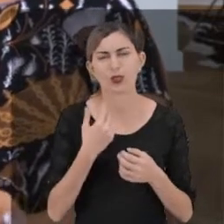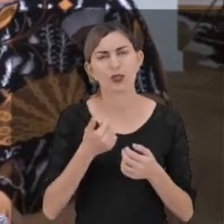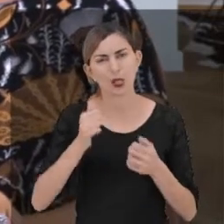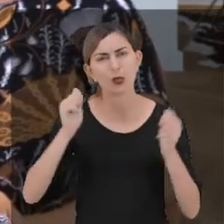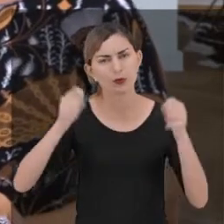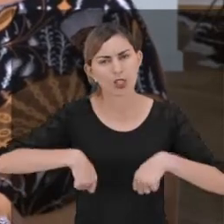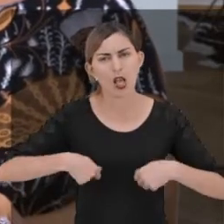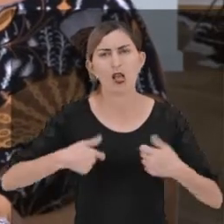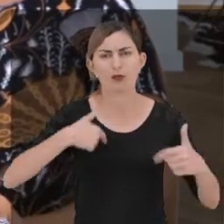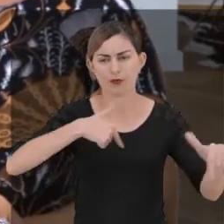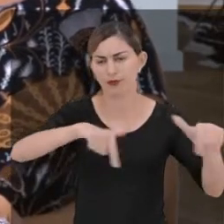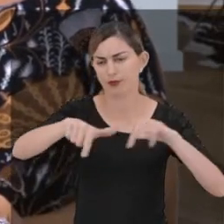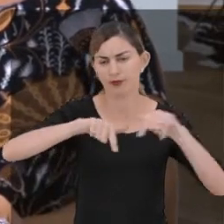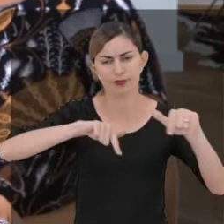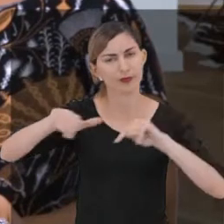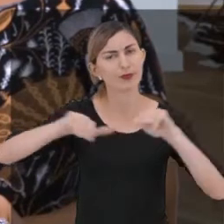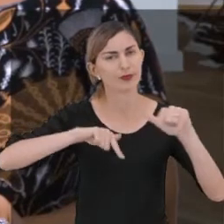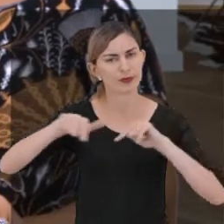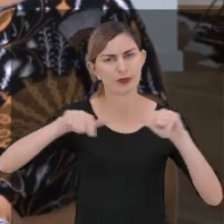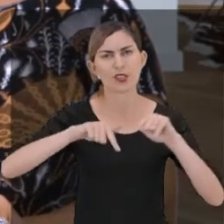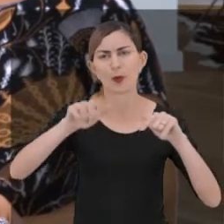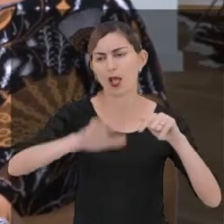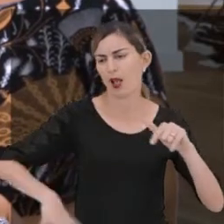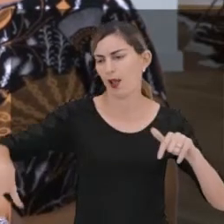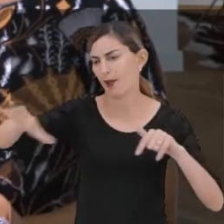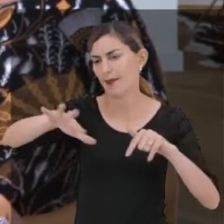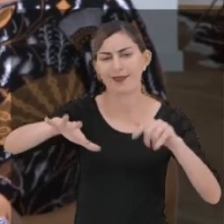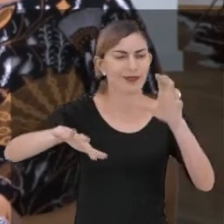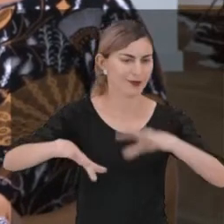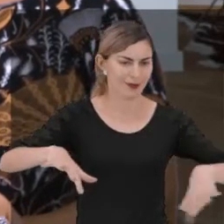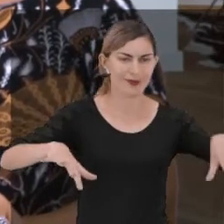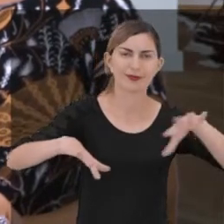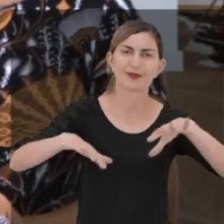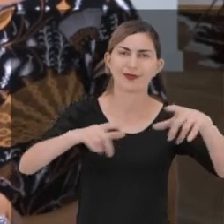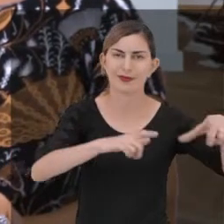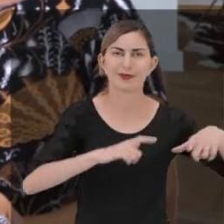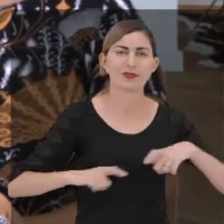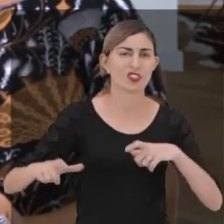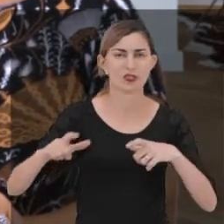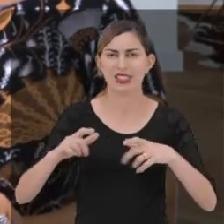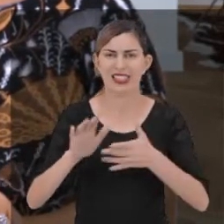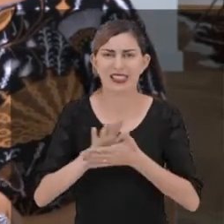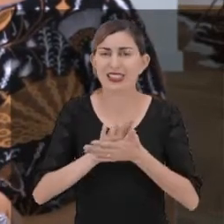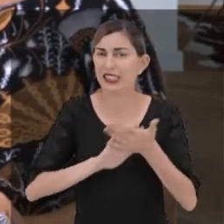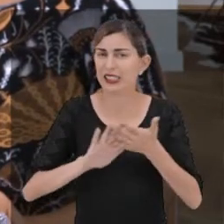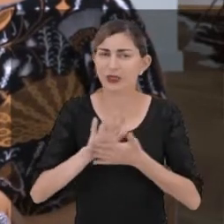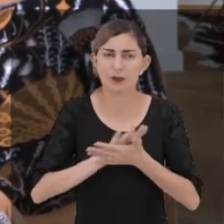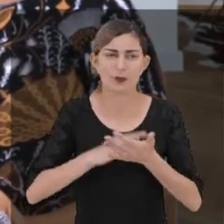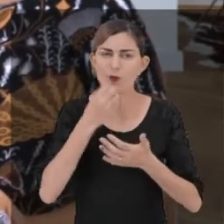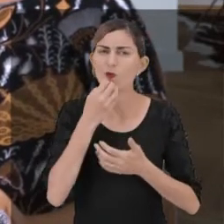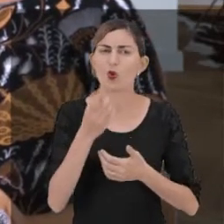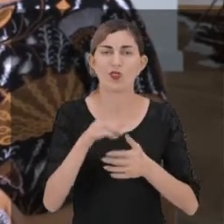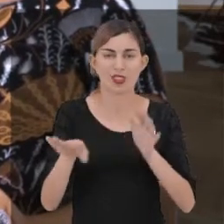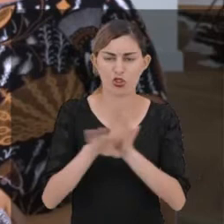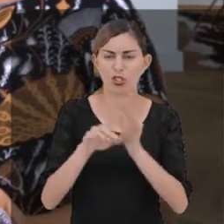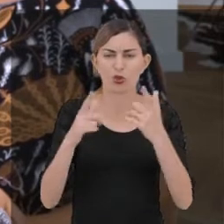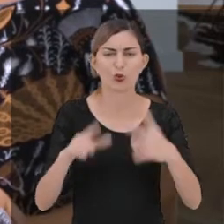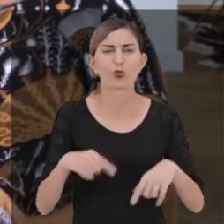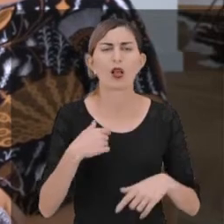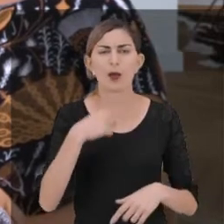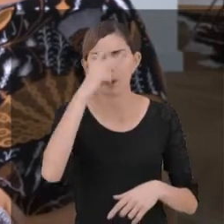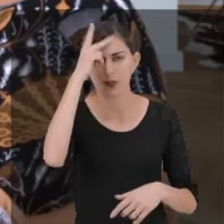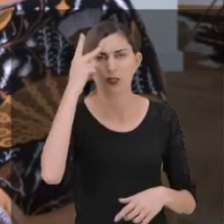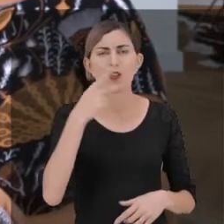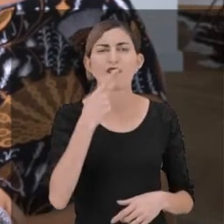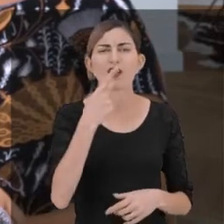estar apto a trabalhar nas áreas. Não é nada bom quando você chega num lugar em que a pessoa fala